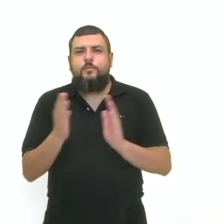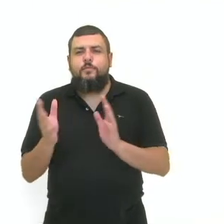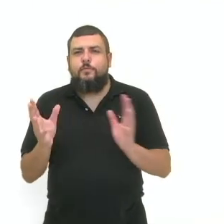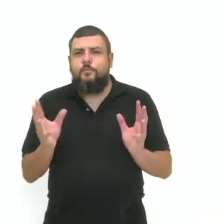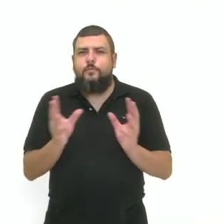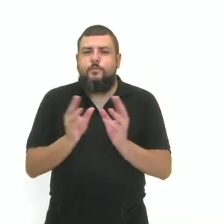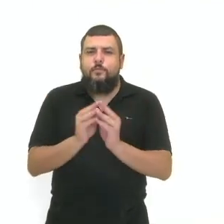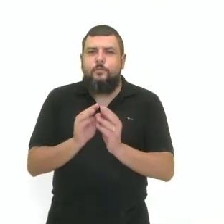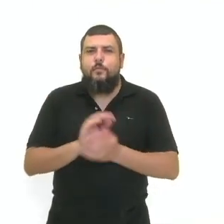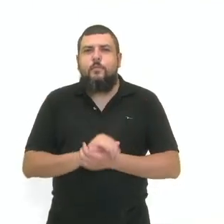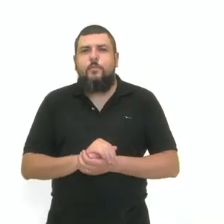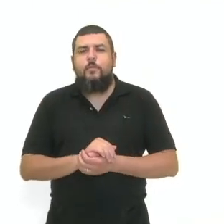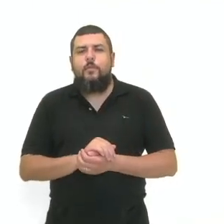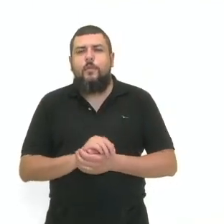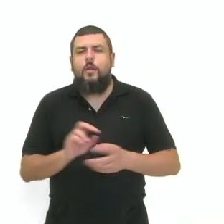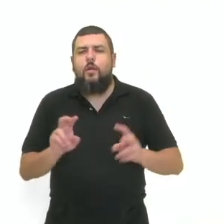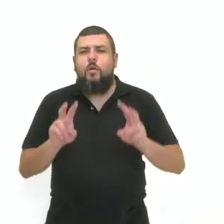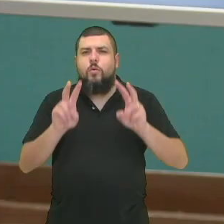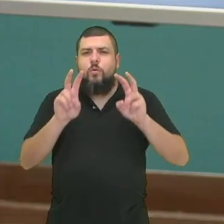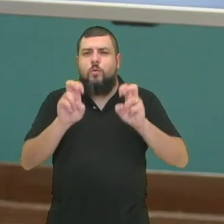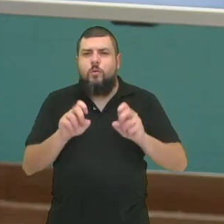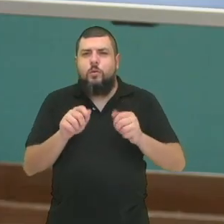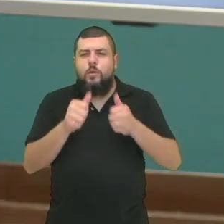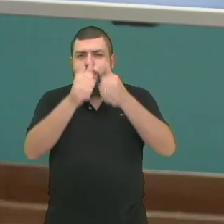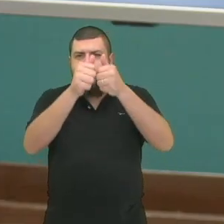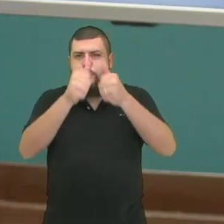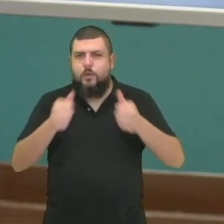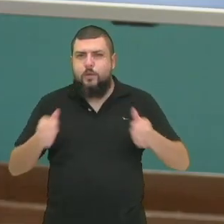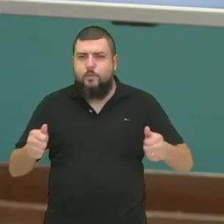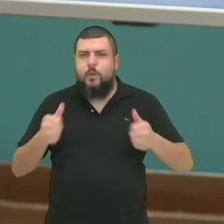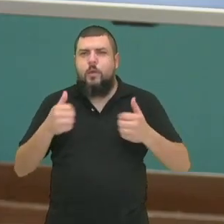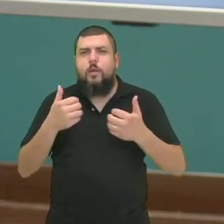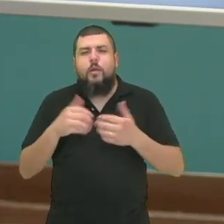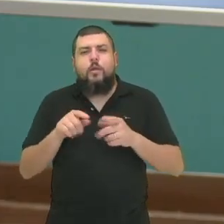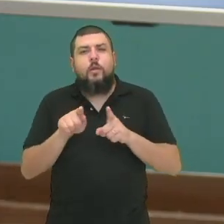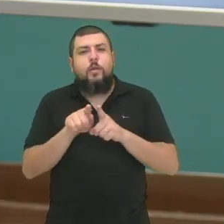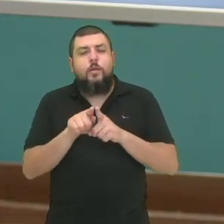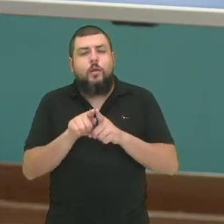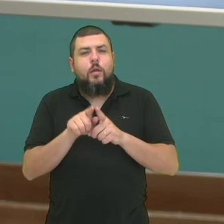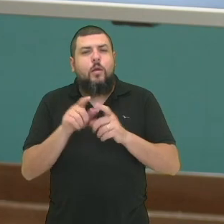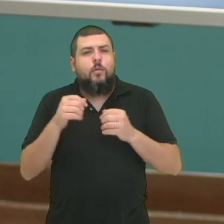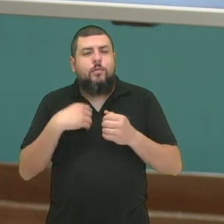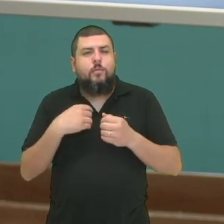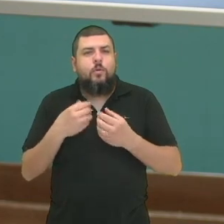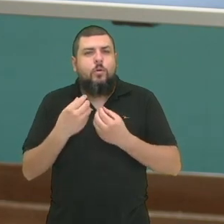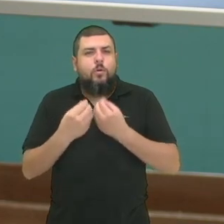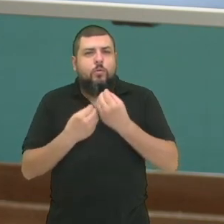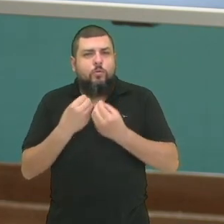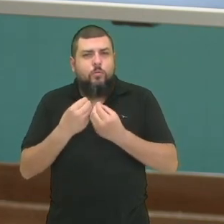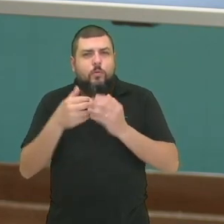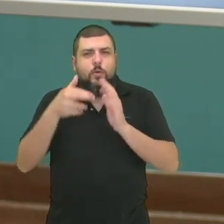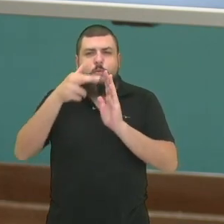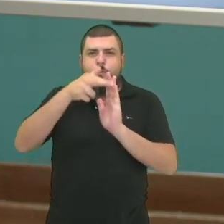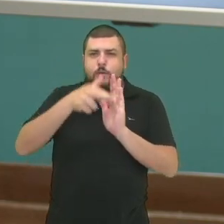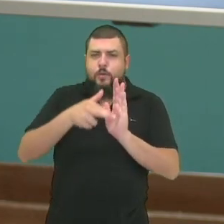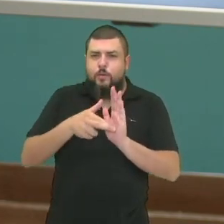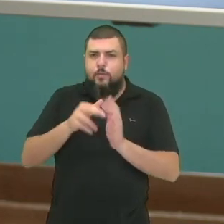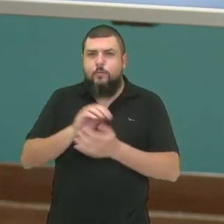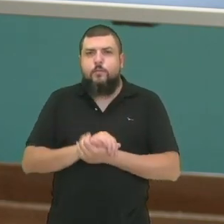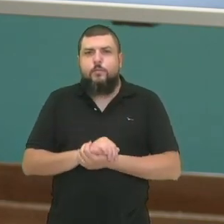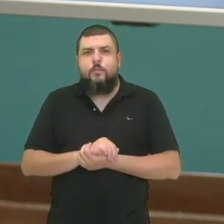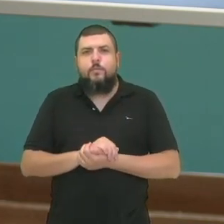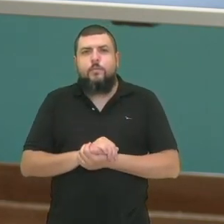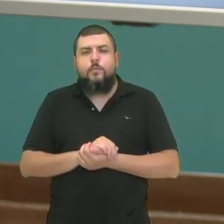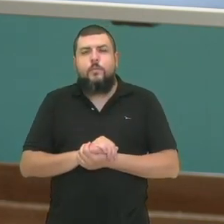Sobre triângulo de Pascal e suas propriedades. Então, aqui nós vimos que o triângulo de Pascal,